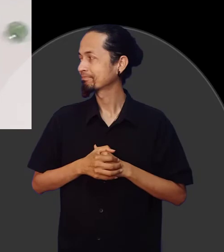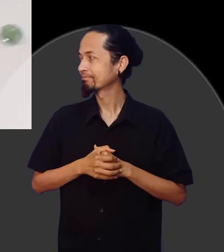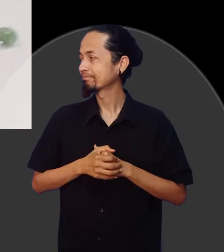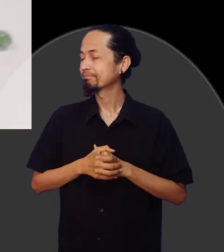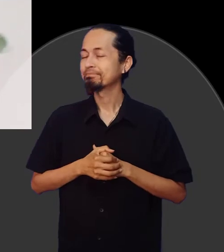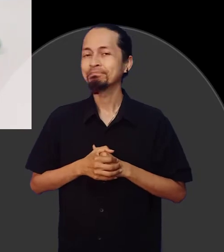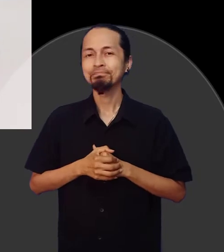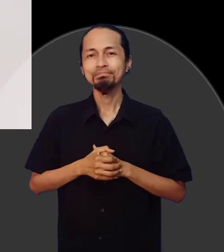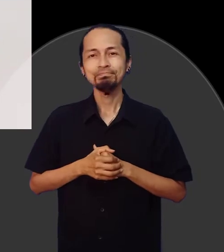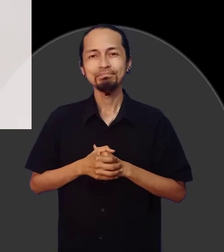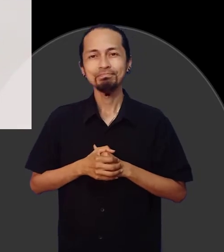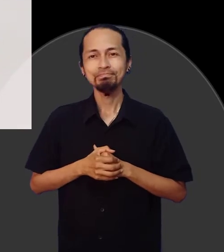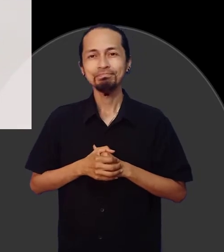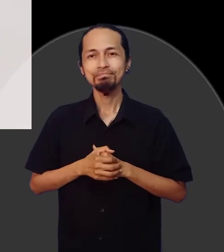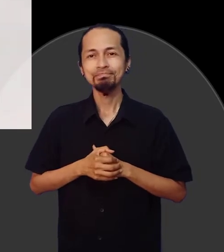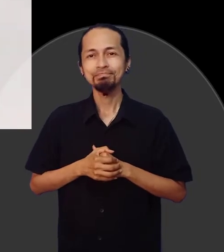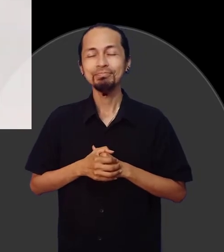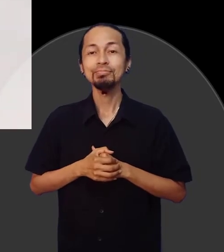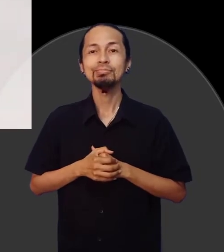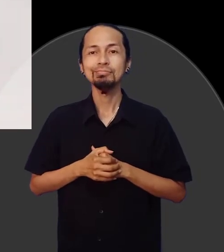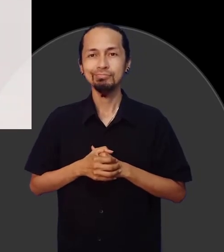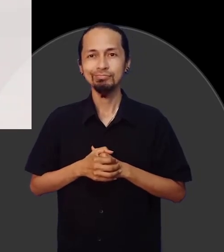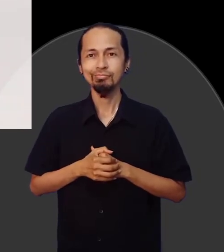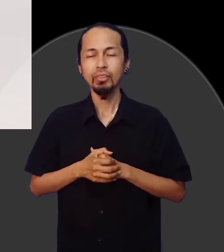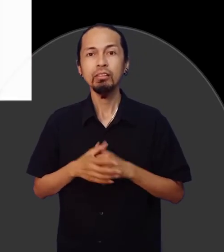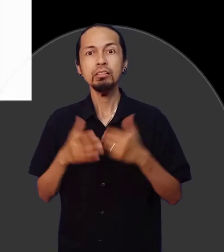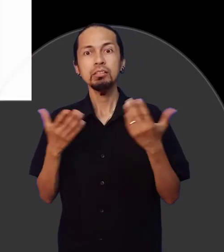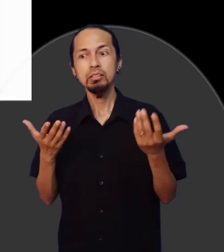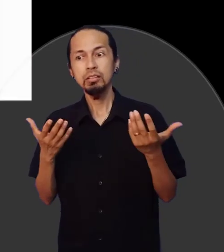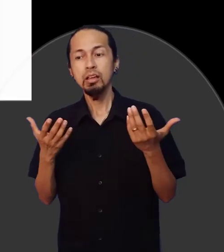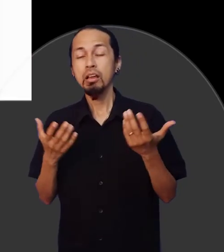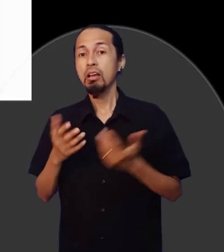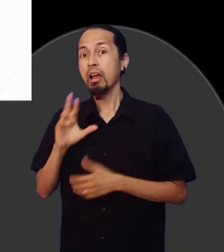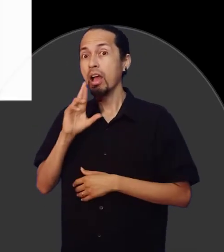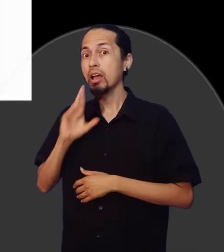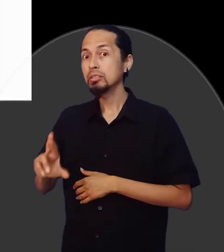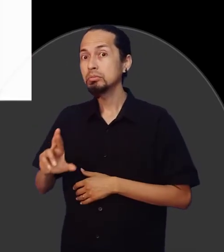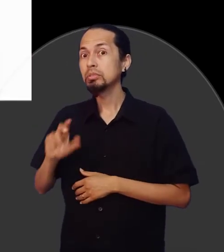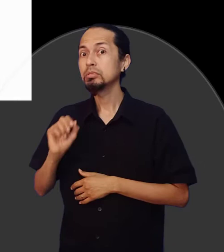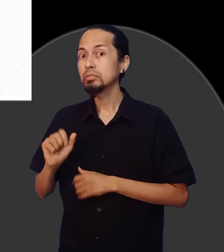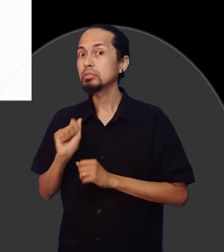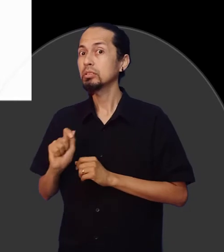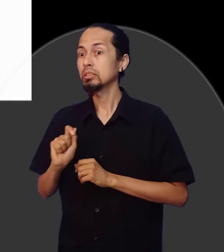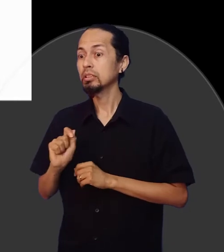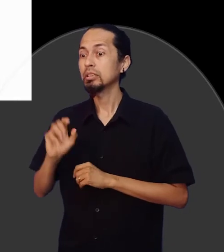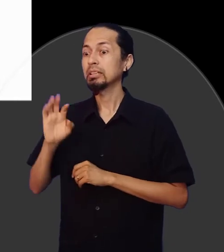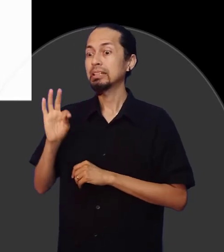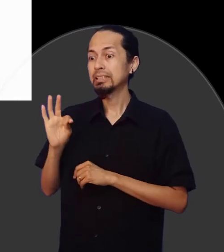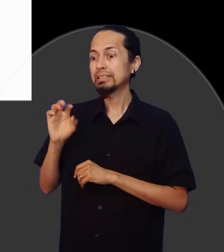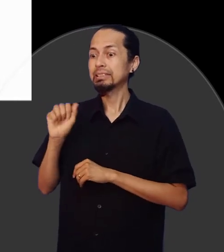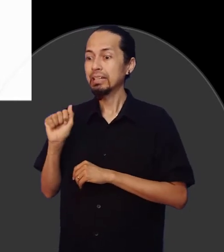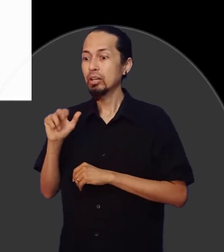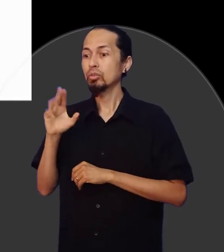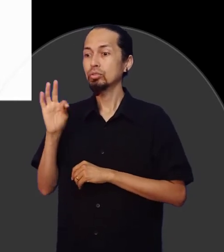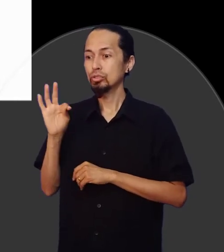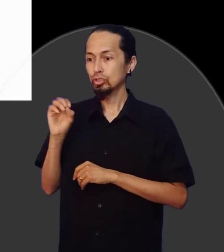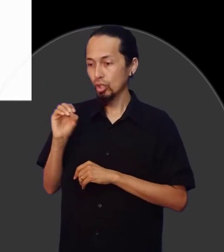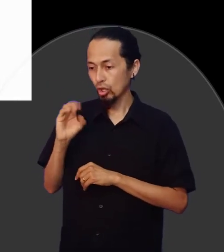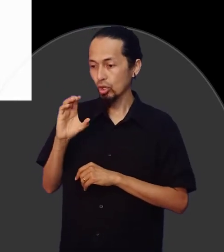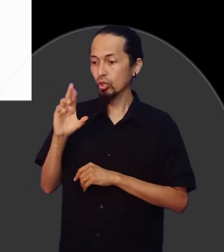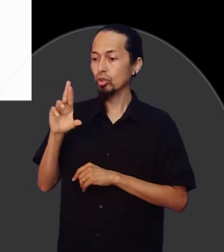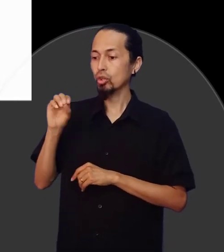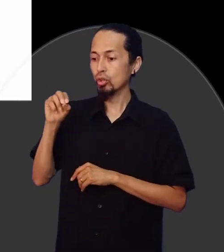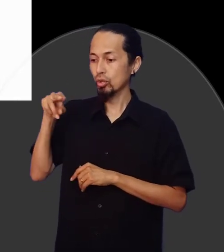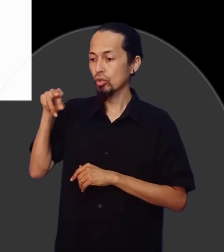Para a situação 2, a resposta é até o tócrano. A palavra tautócrona também tem origem do grego